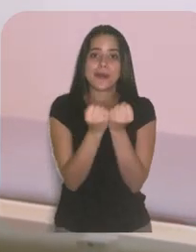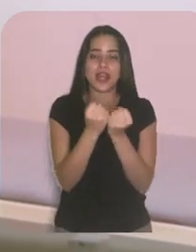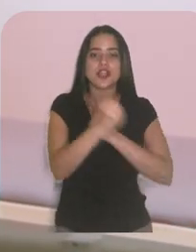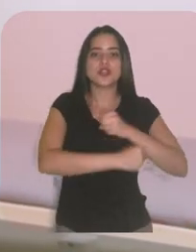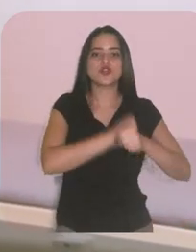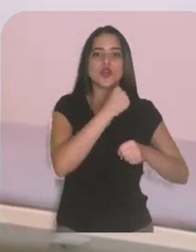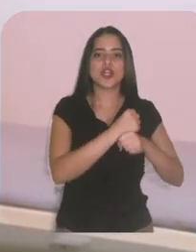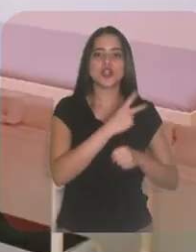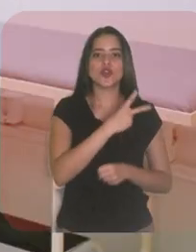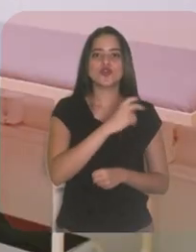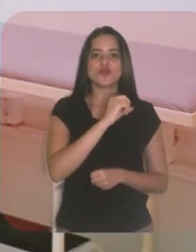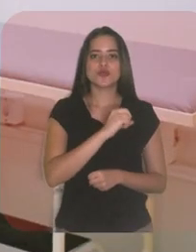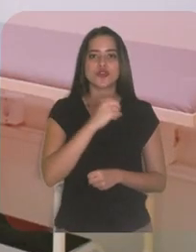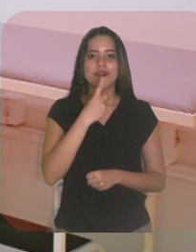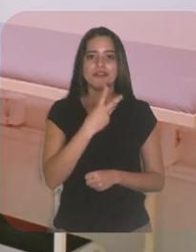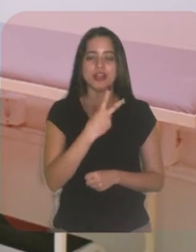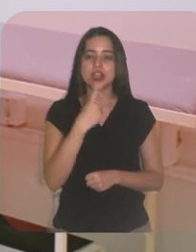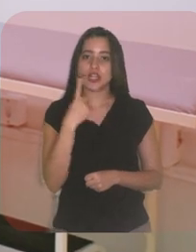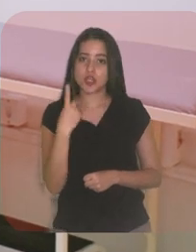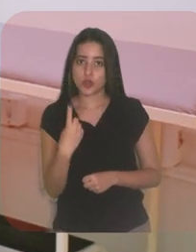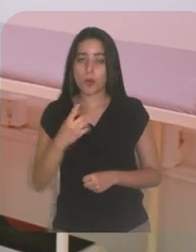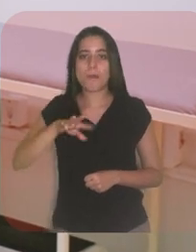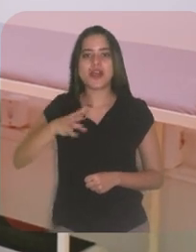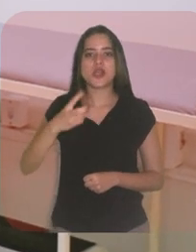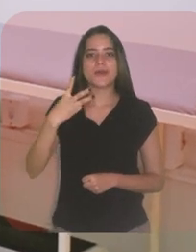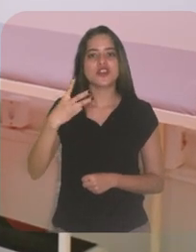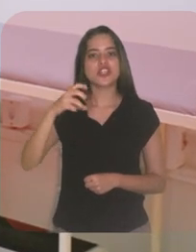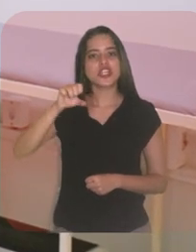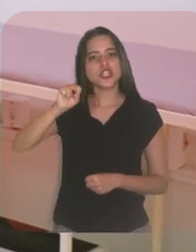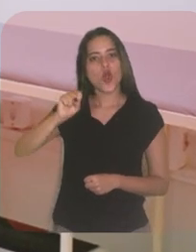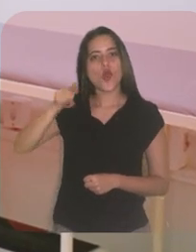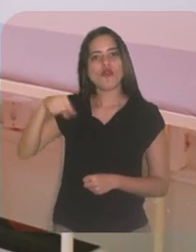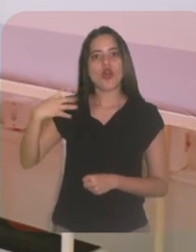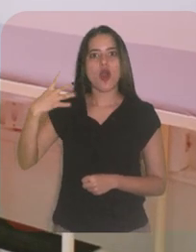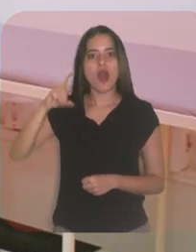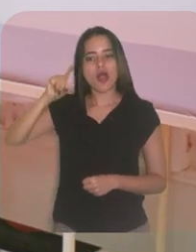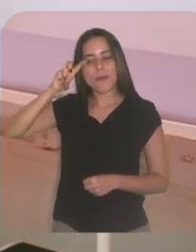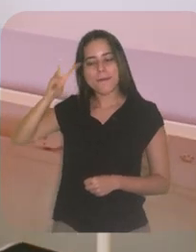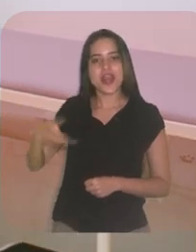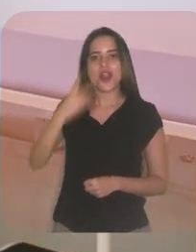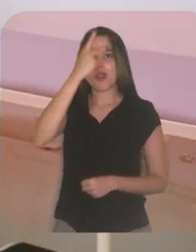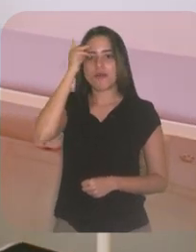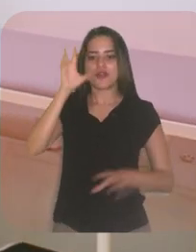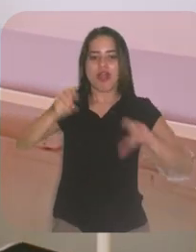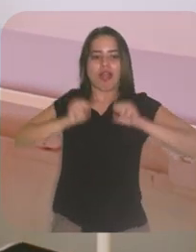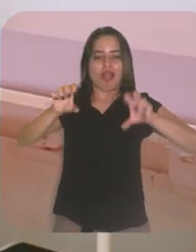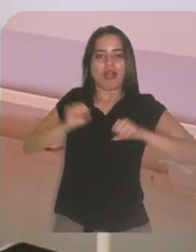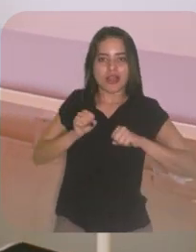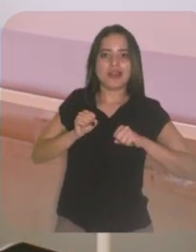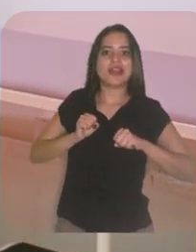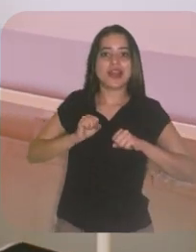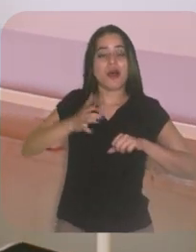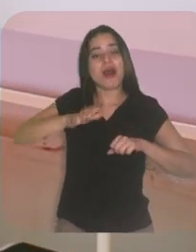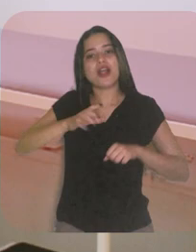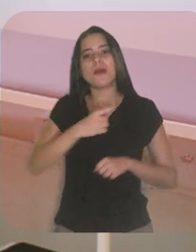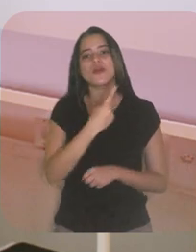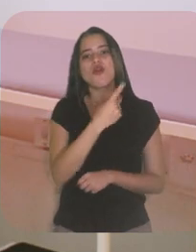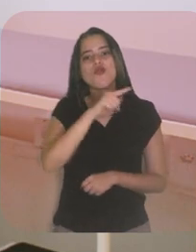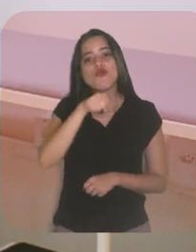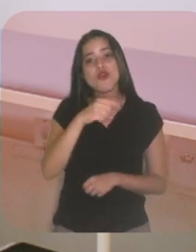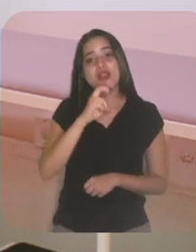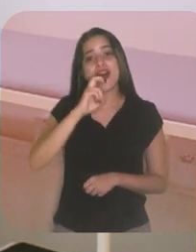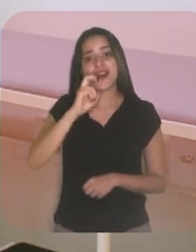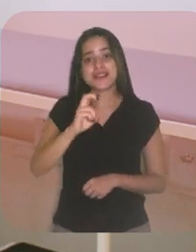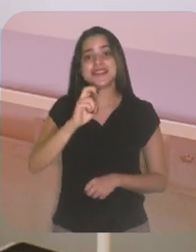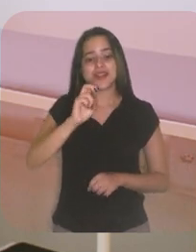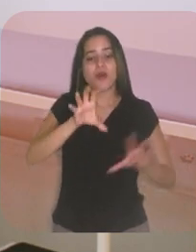Saúde em 2021 cerca de 38,4 milhões de pessoas viveu com HIV dessas 1,5 milhões de